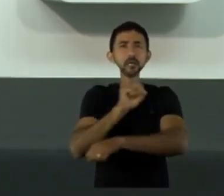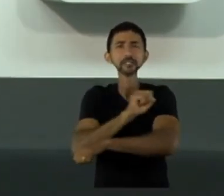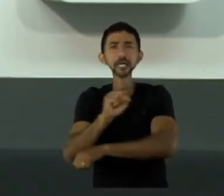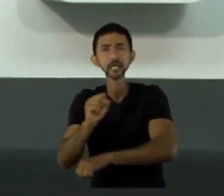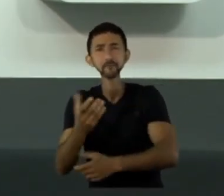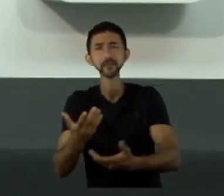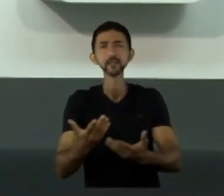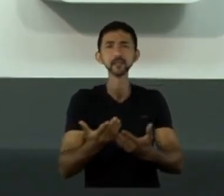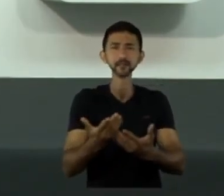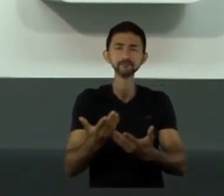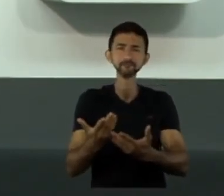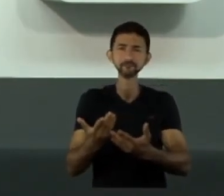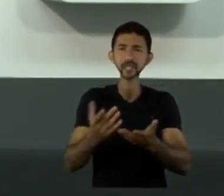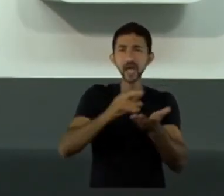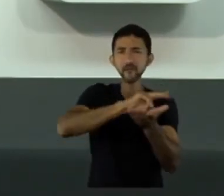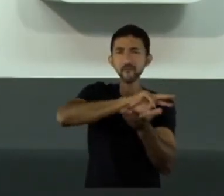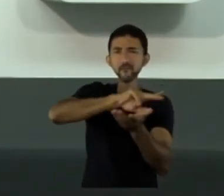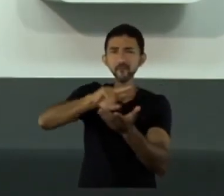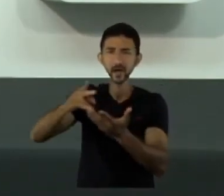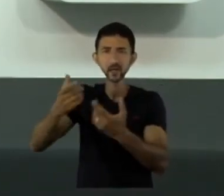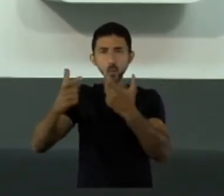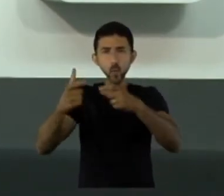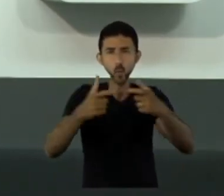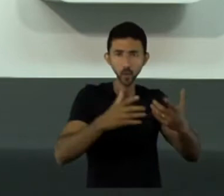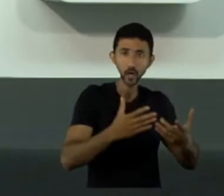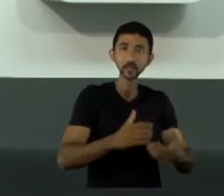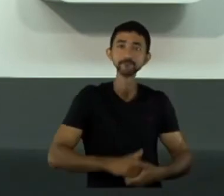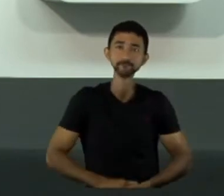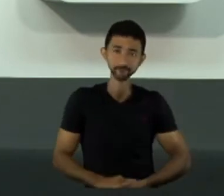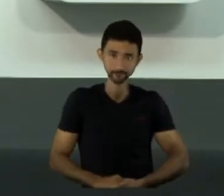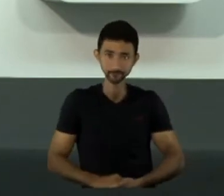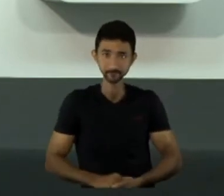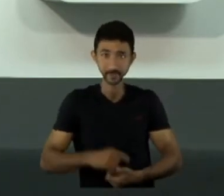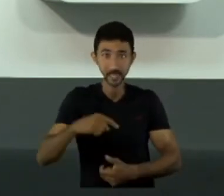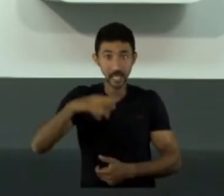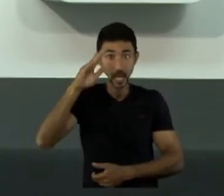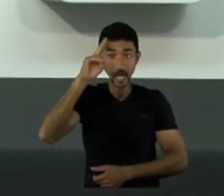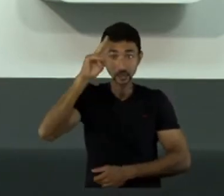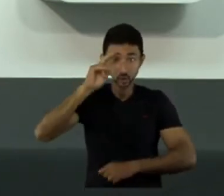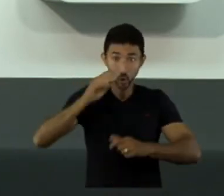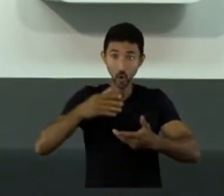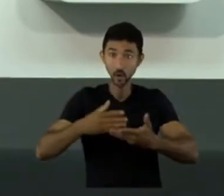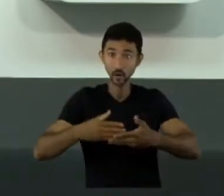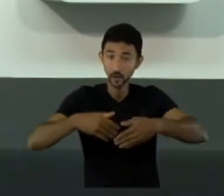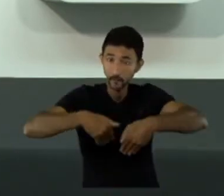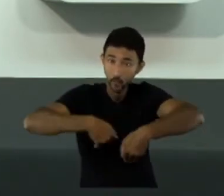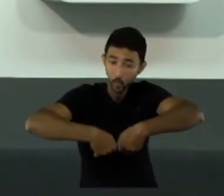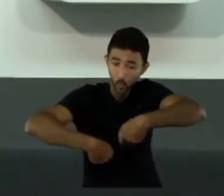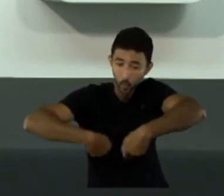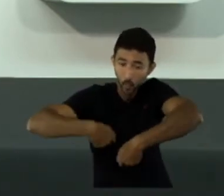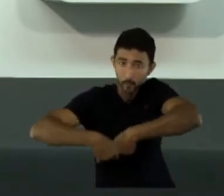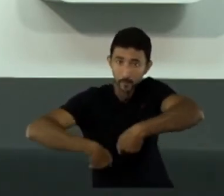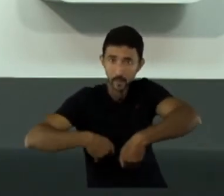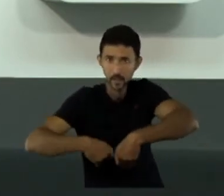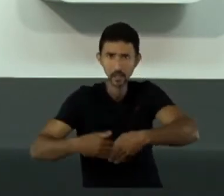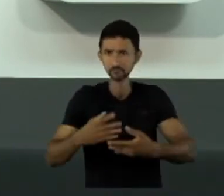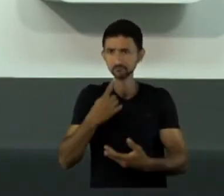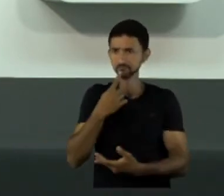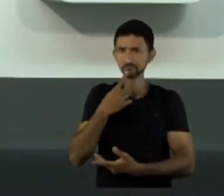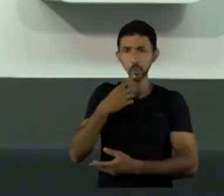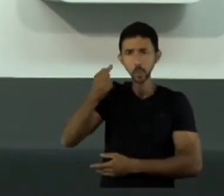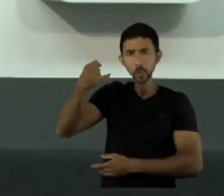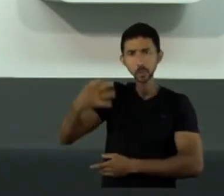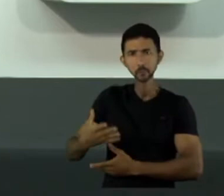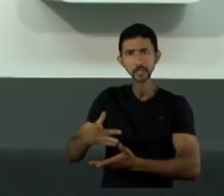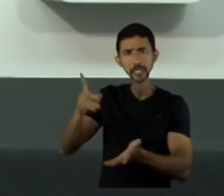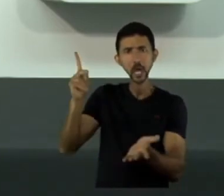Sacramenta. Então, nesta nossa história, a lenda do Curupira, que nós acabamos de assistir, ele não especifica o